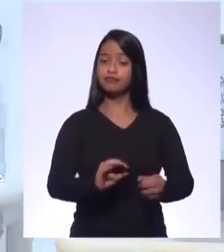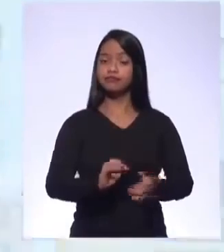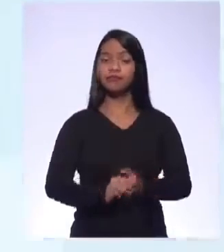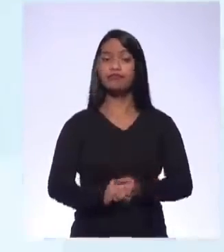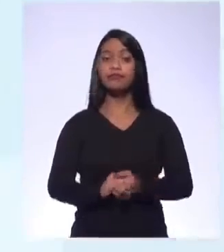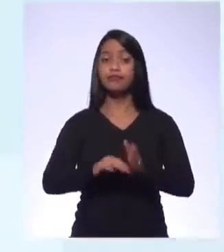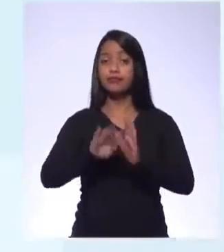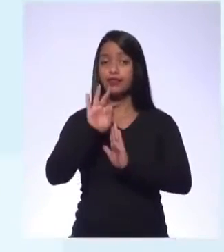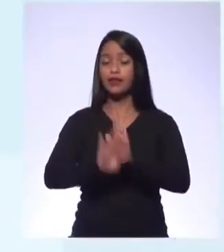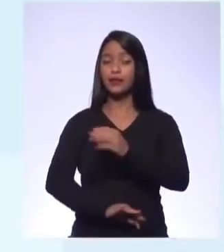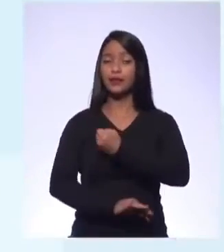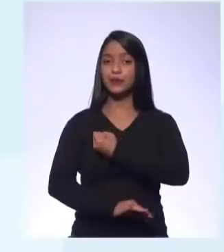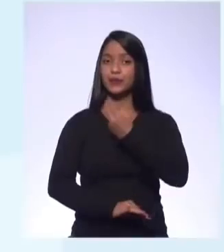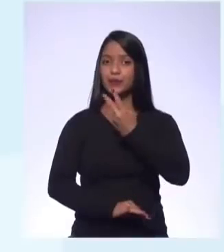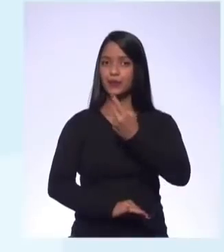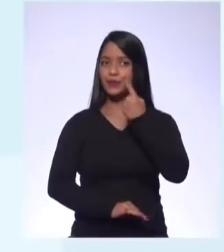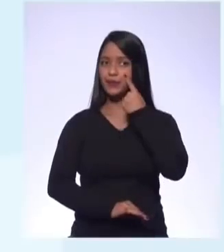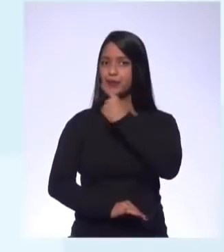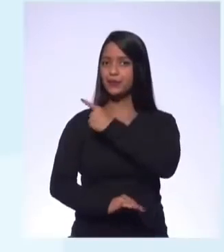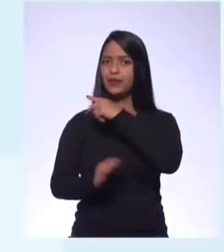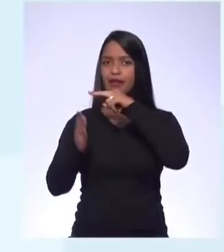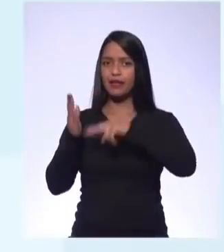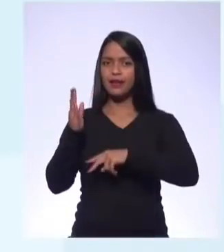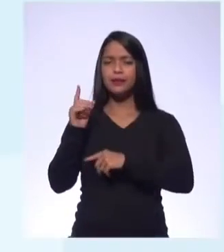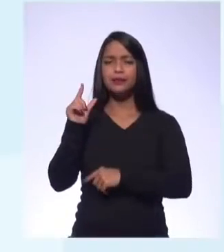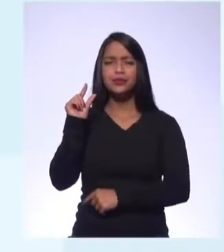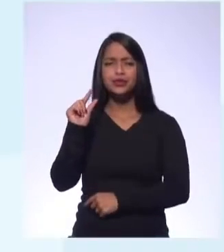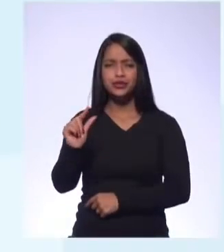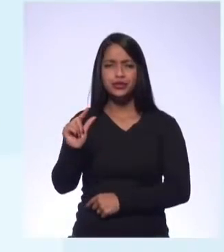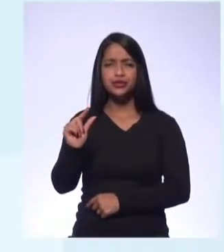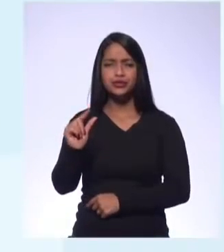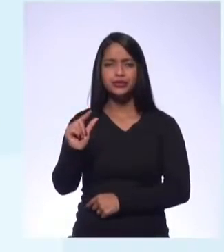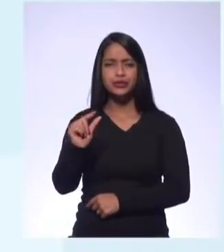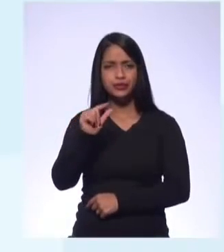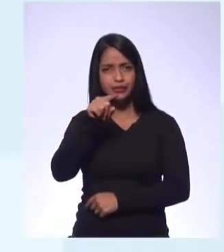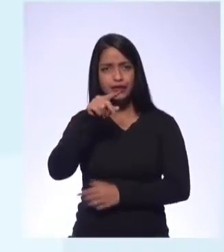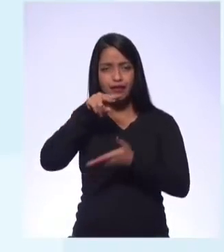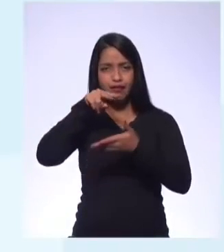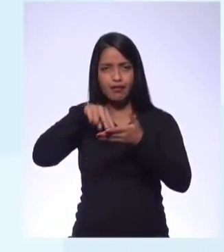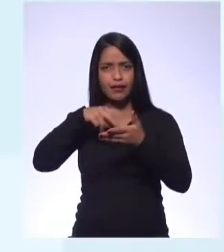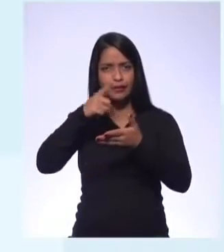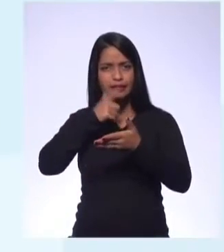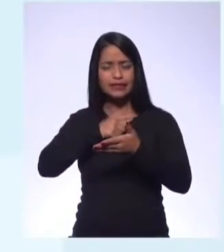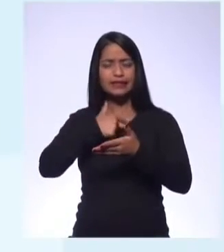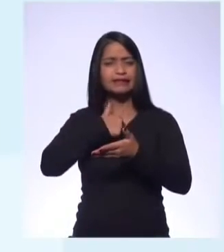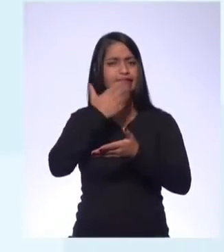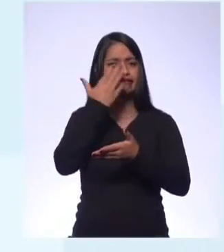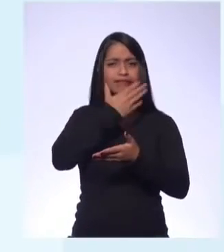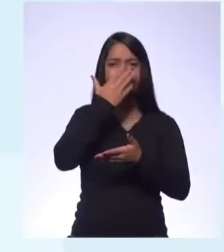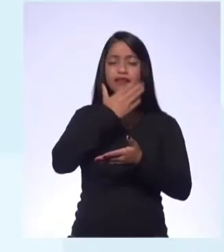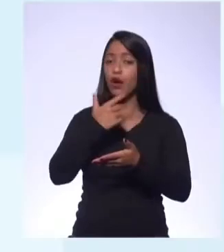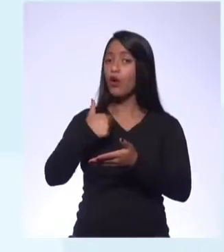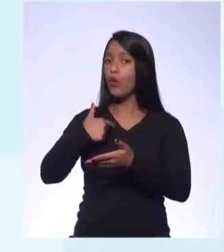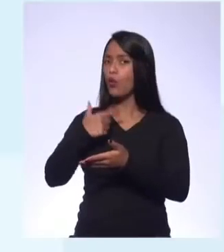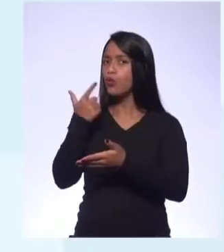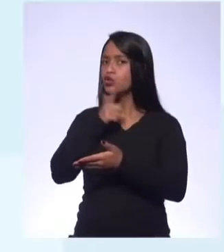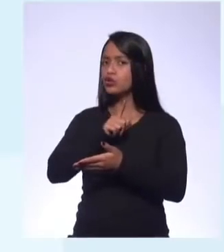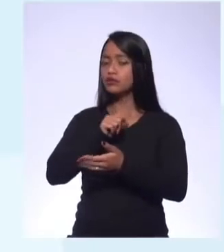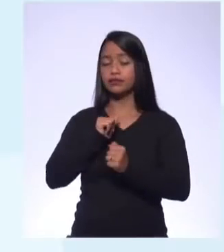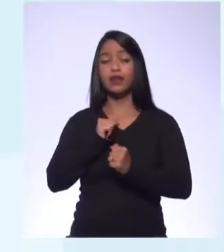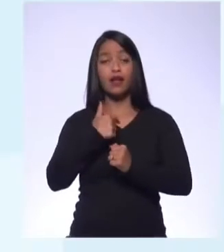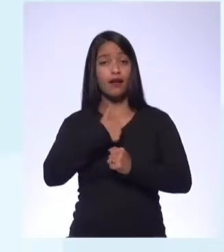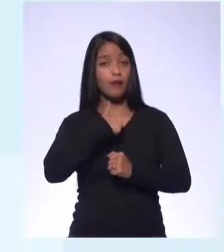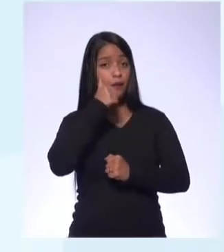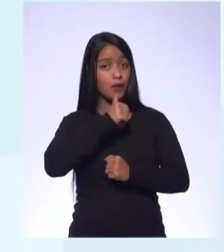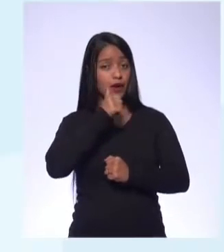Olha aí esse texto na tela. Tá bem pequenininho, deixa eu pegar no PPT aqui. Você consegue ler dali, porque eu sou meio cega. Consigo. Então, eu vou fazer a mulher e você faz o